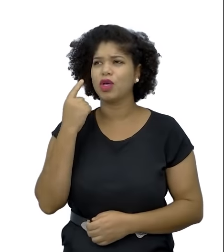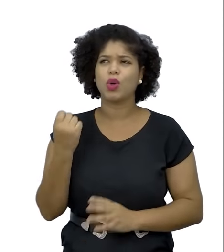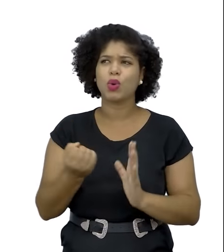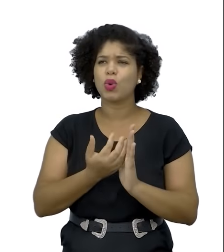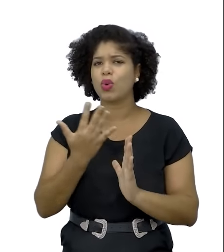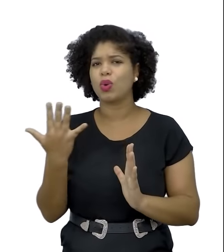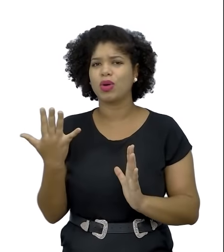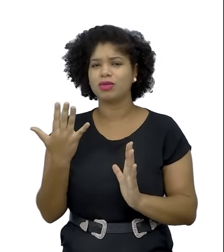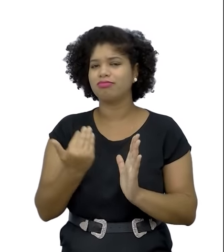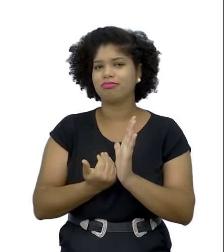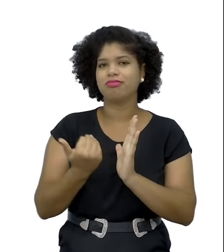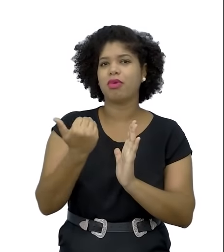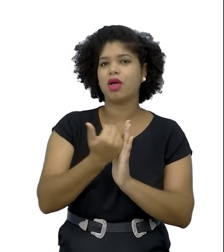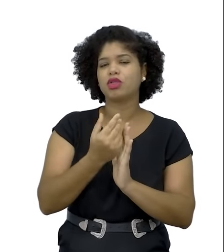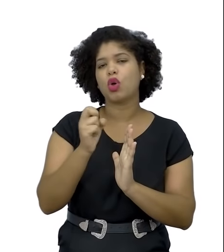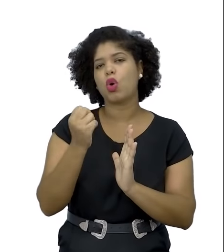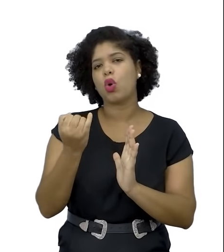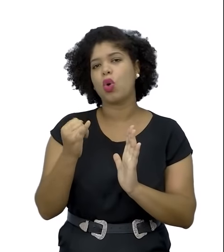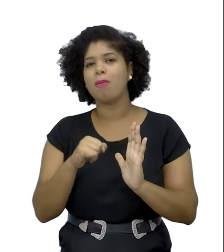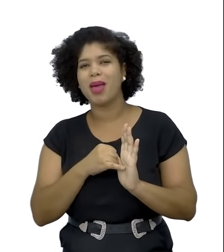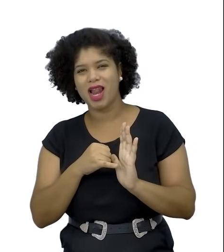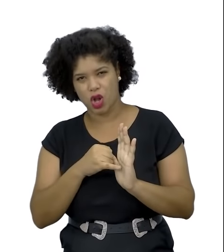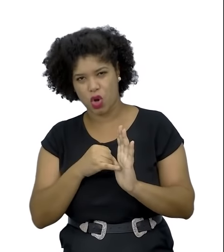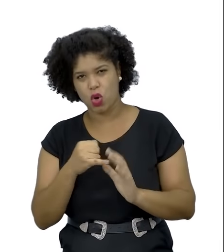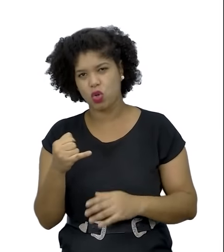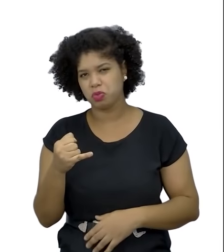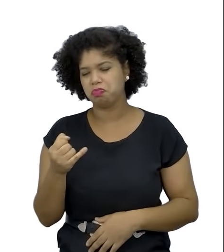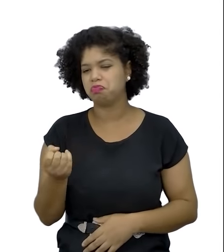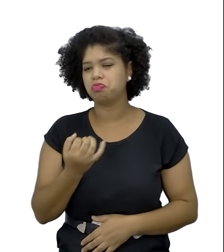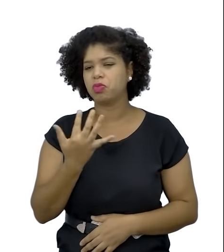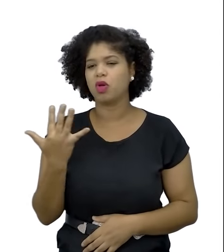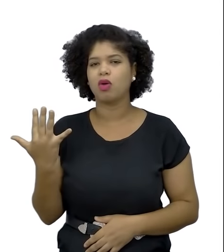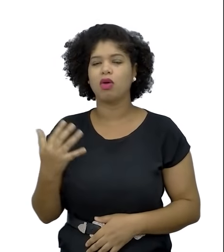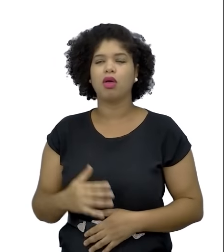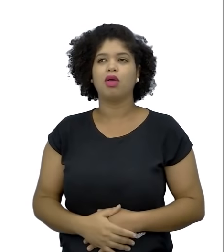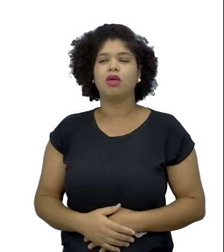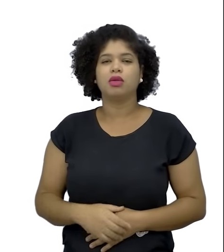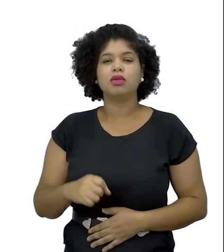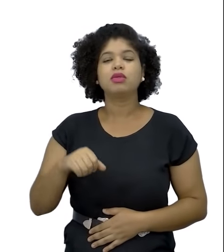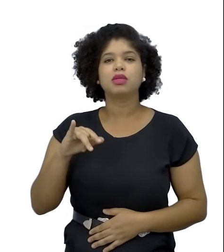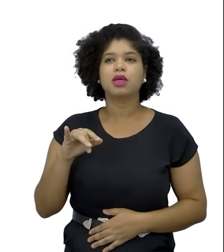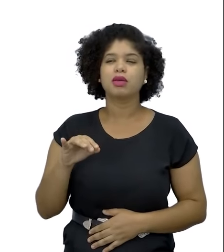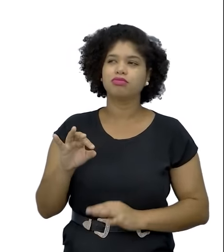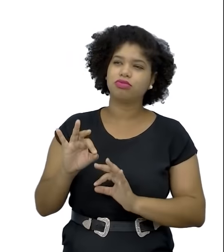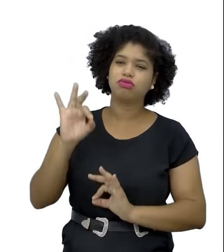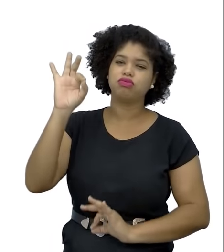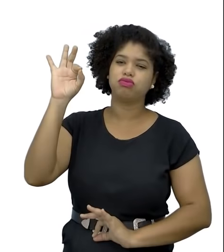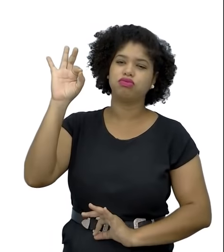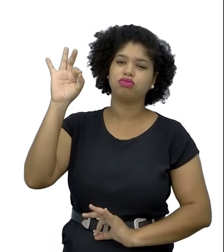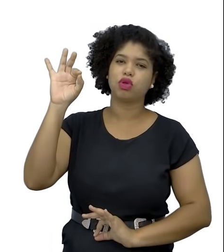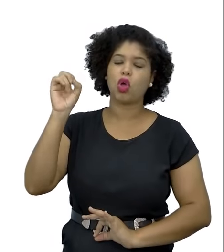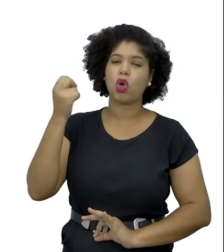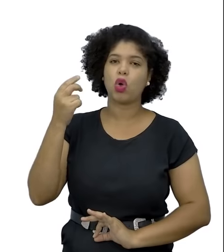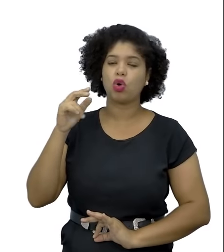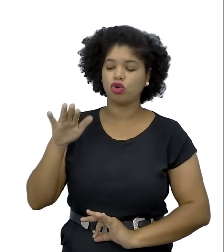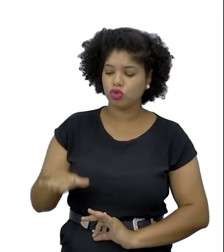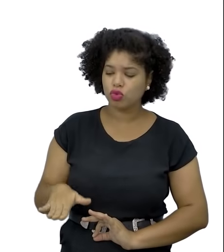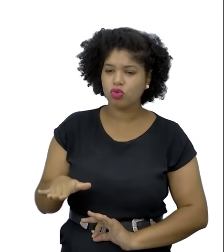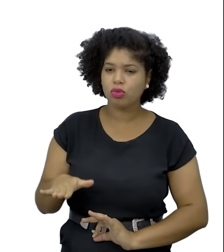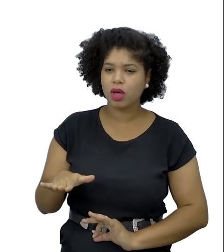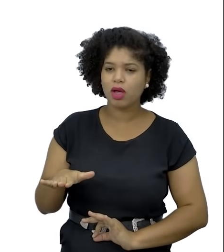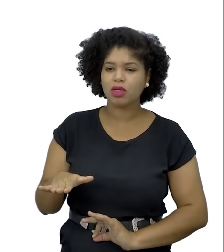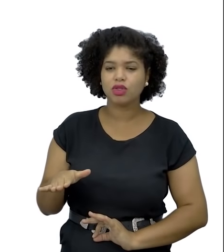quanto a mais em relação a algo, ou o quanto a menos, o quanto mais alto, o quanto mais baixo, o quanto é mais grosso ou